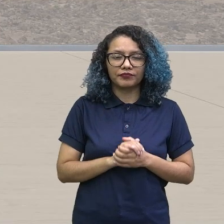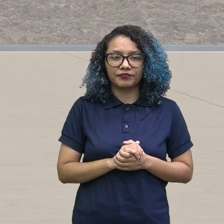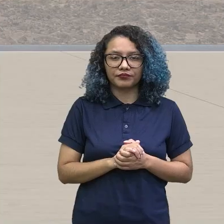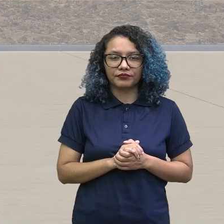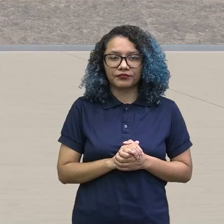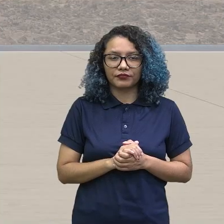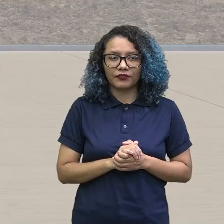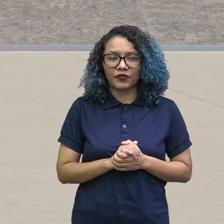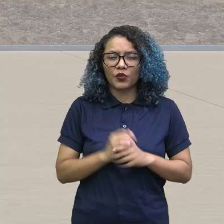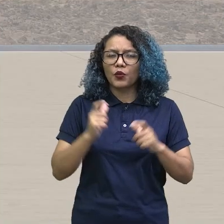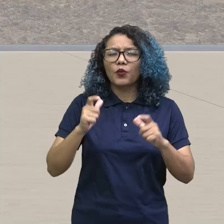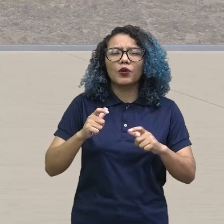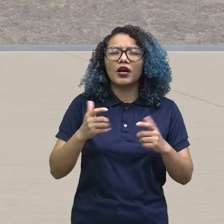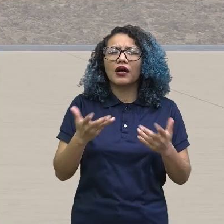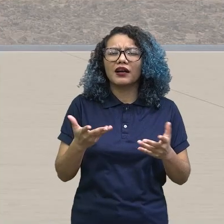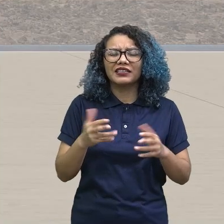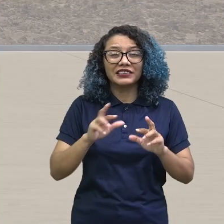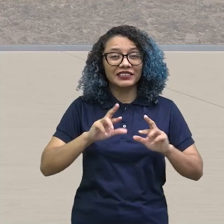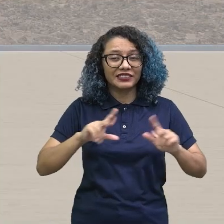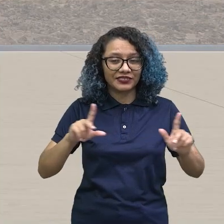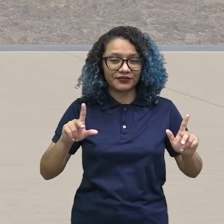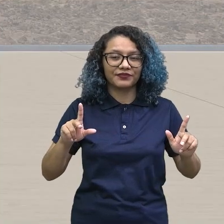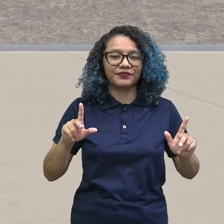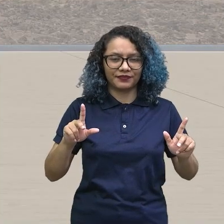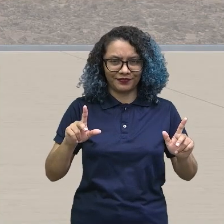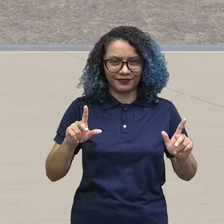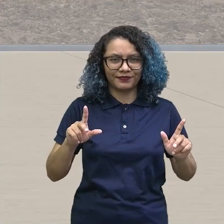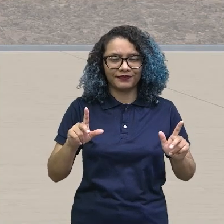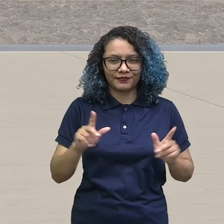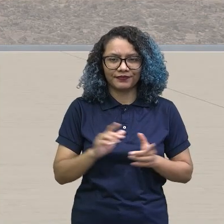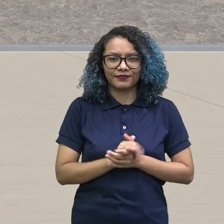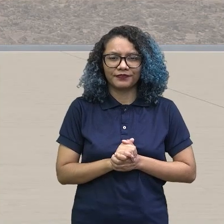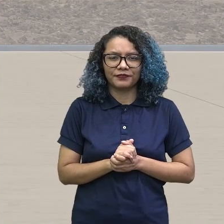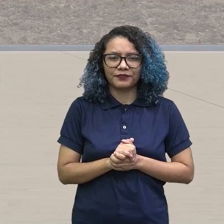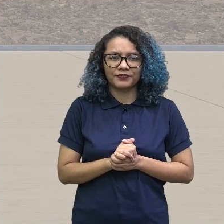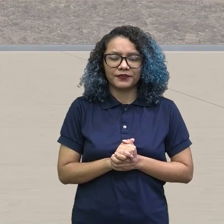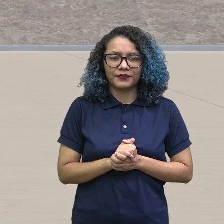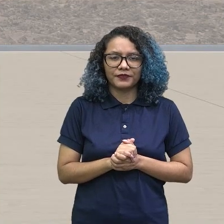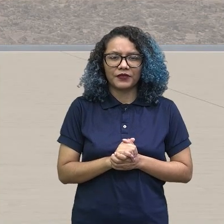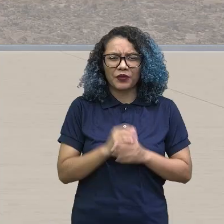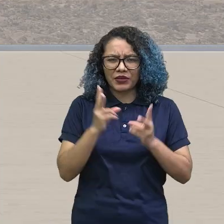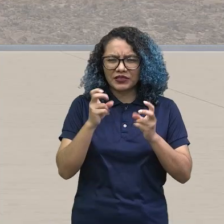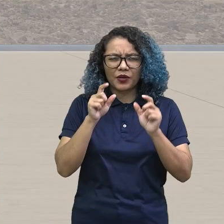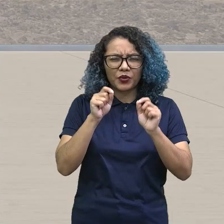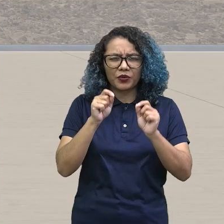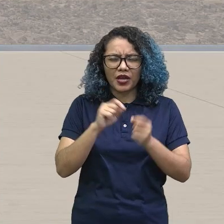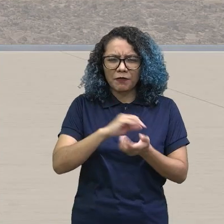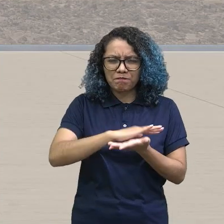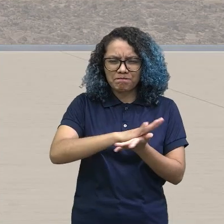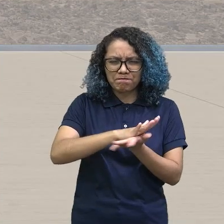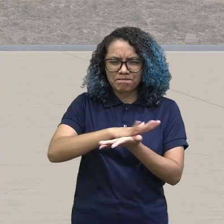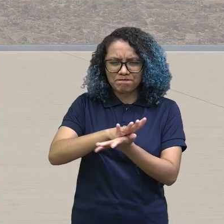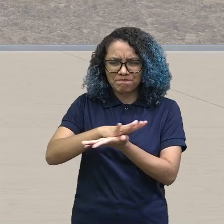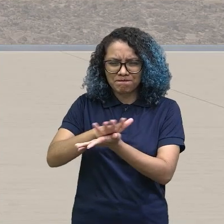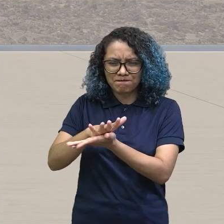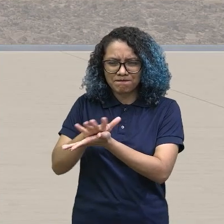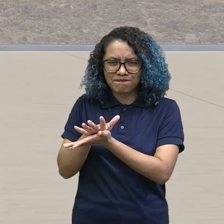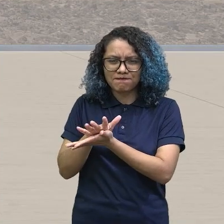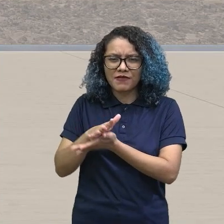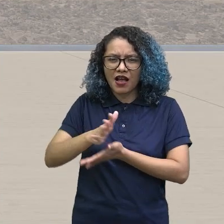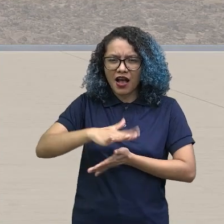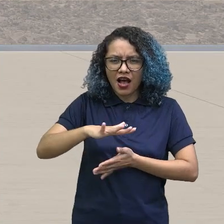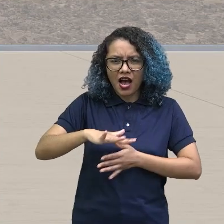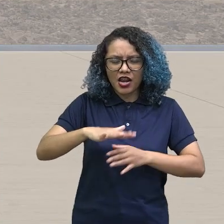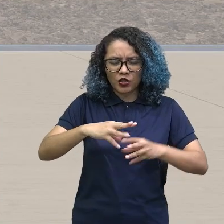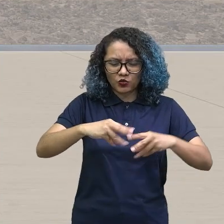que é um cenário bem diferente, né? A gente consegue observar aqui destruição, né? A destruição do